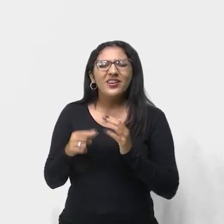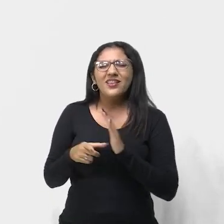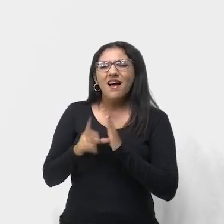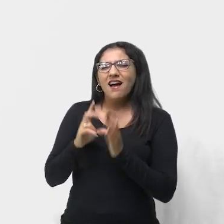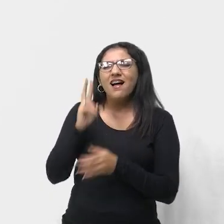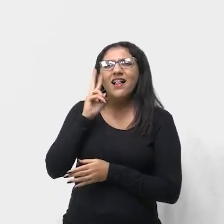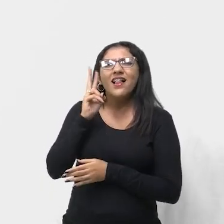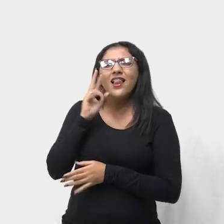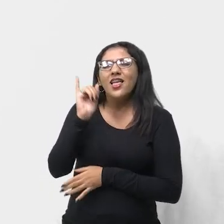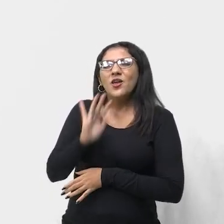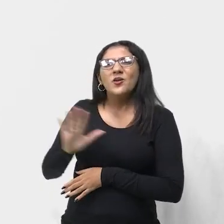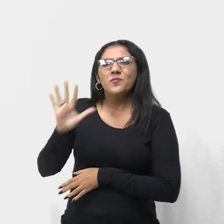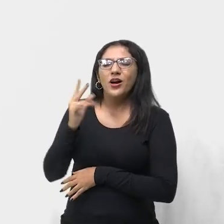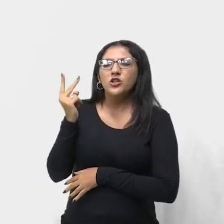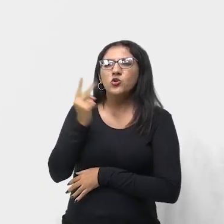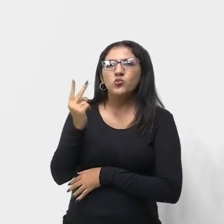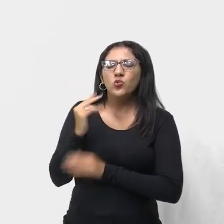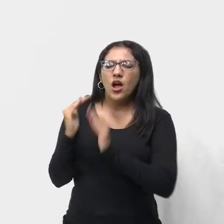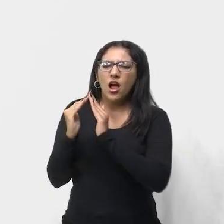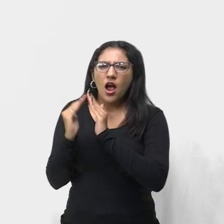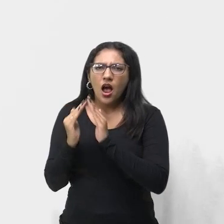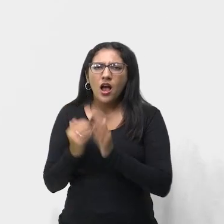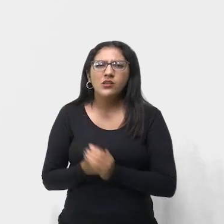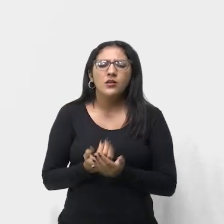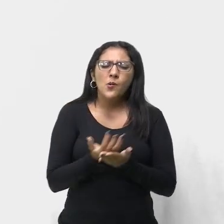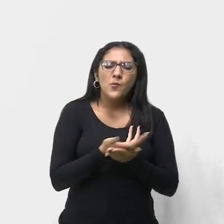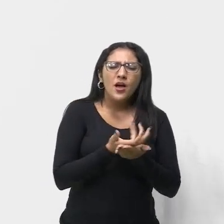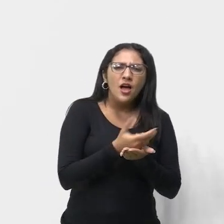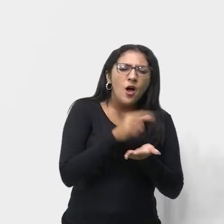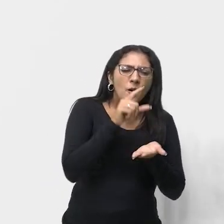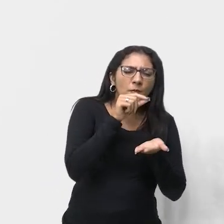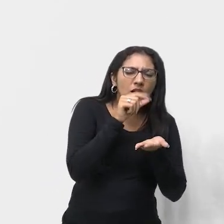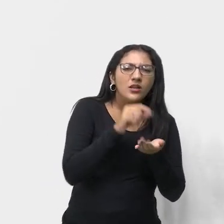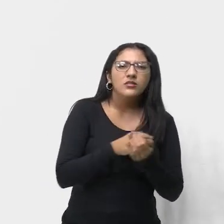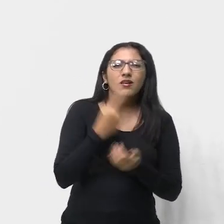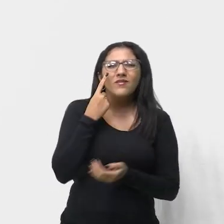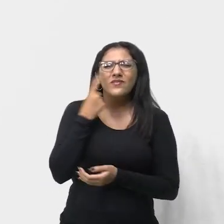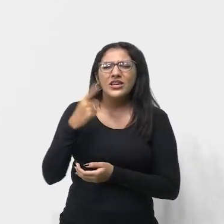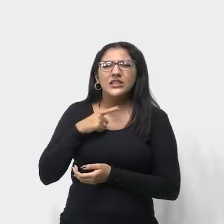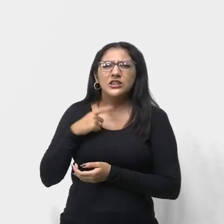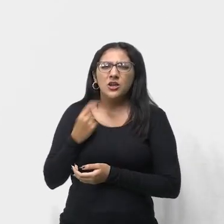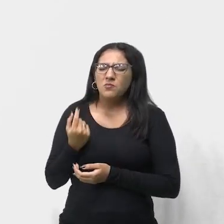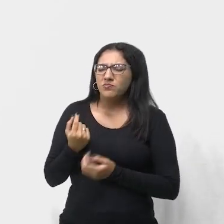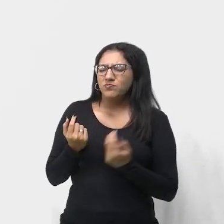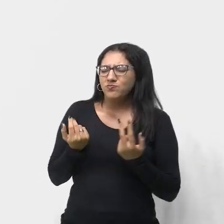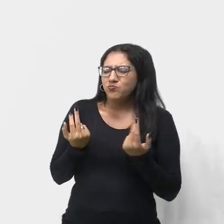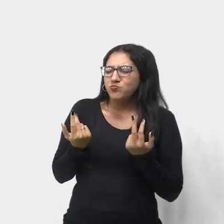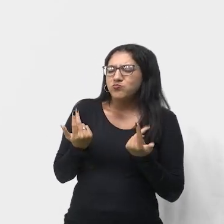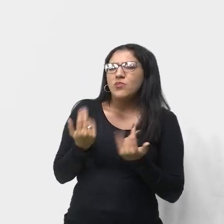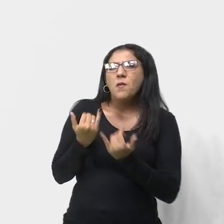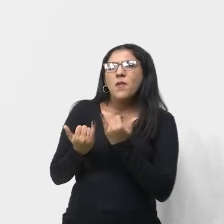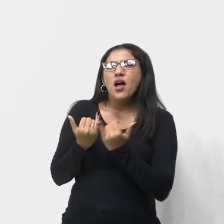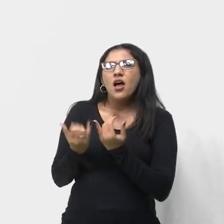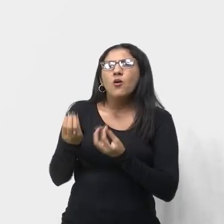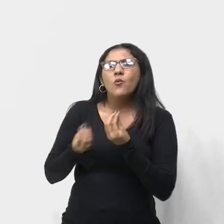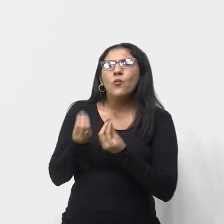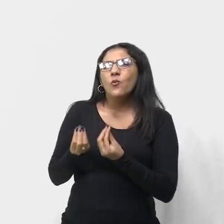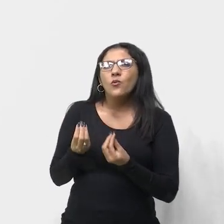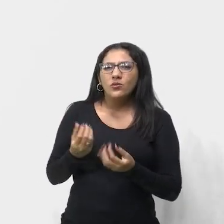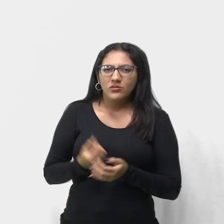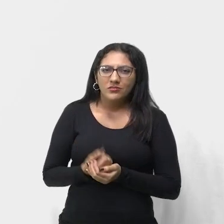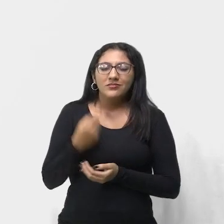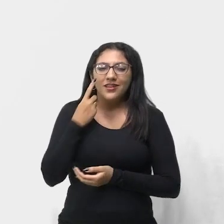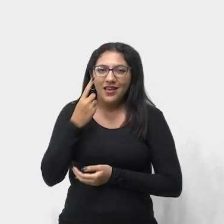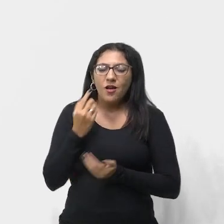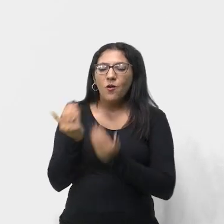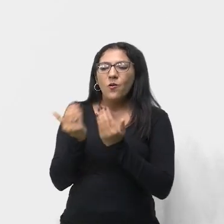a figura da casa e a figura do passarinho, buscando evidenciar semelhanças entre eles. Porque na comparação é isso